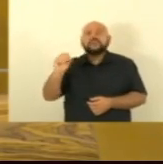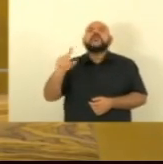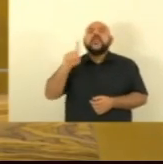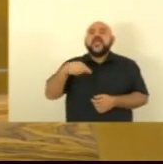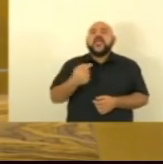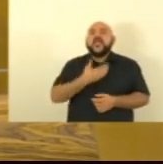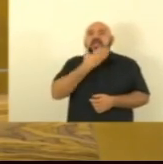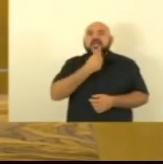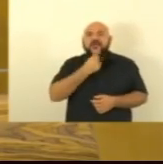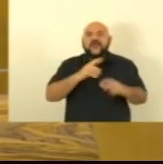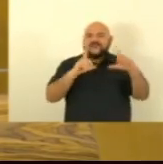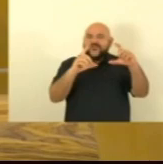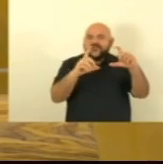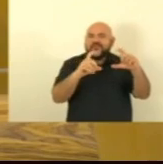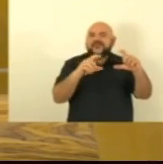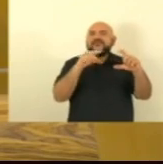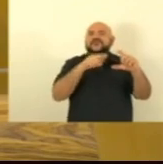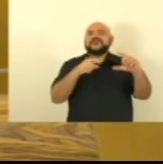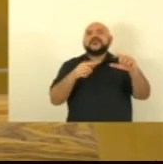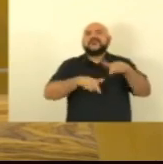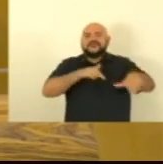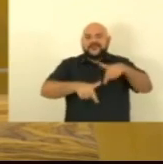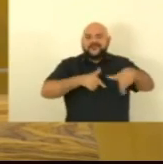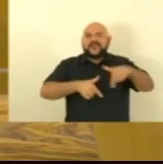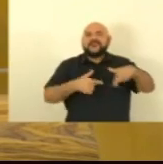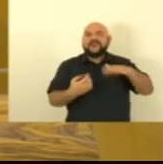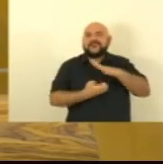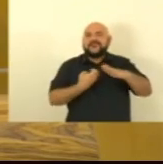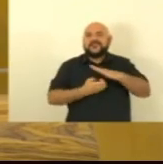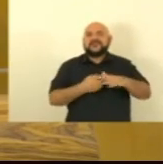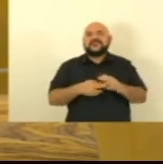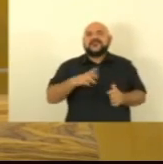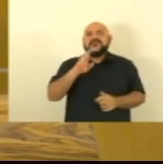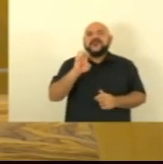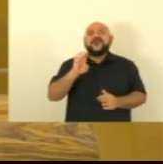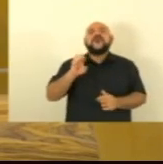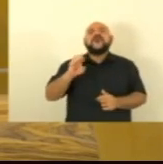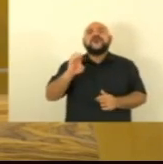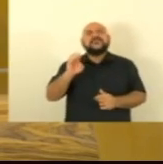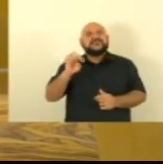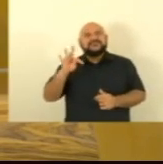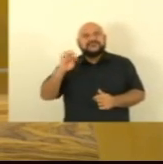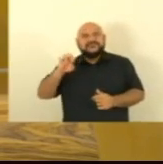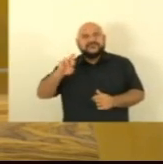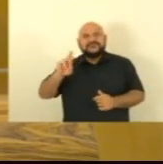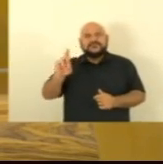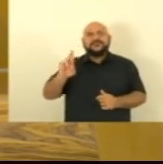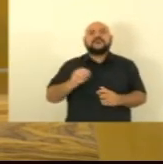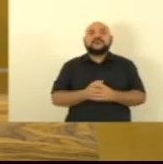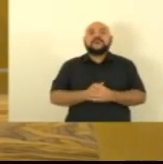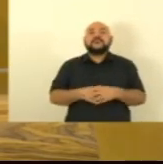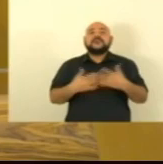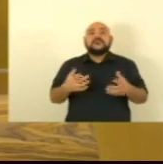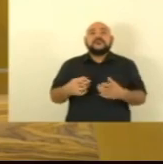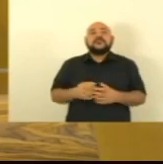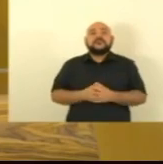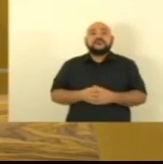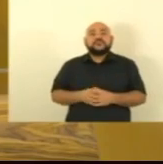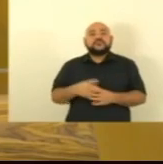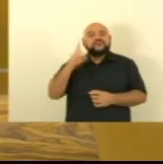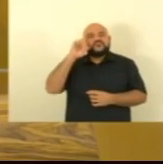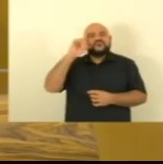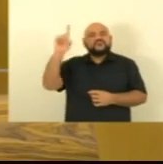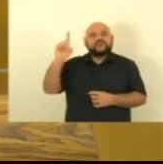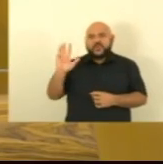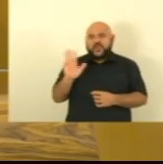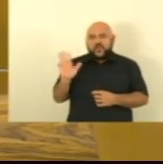que coincidentemente estava fazendo a fotografia do dia da posse do senhor Lully, ele